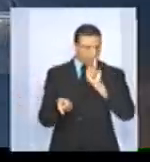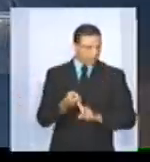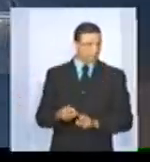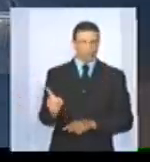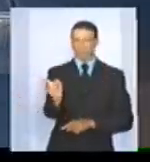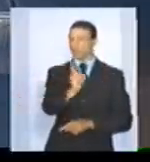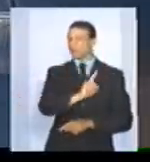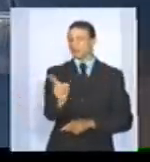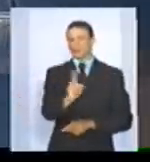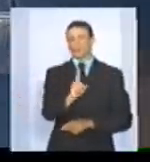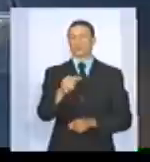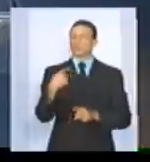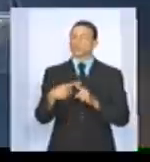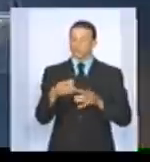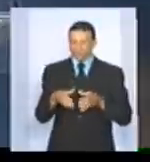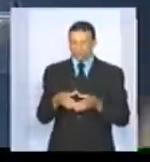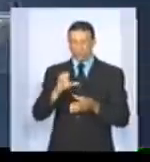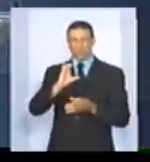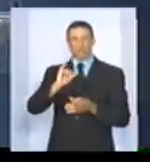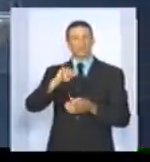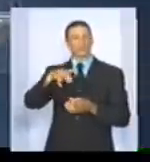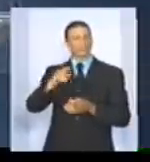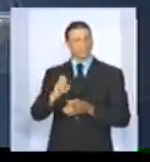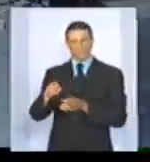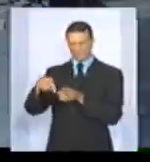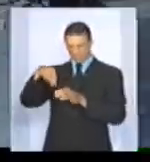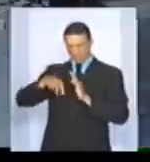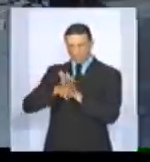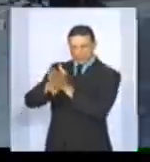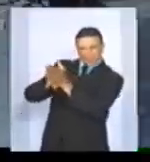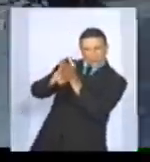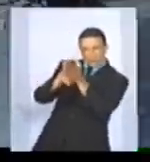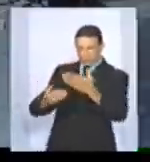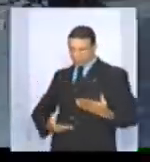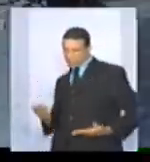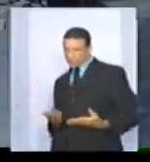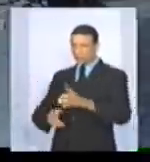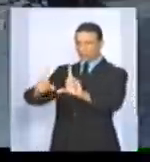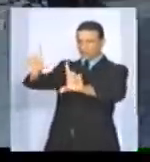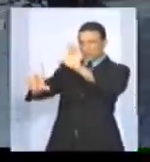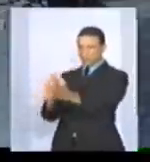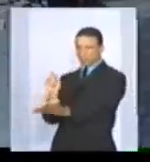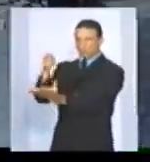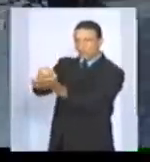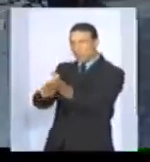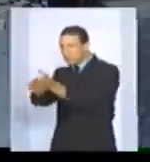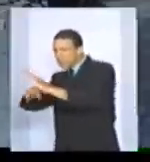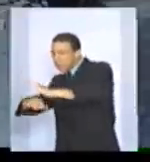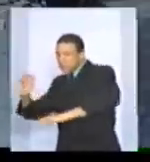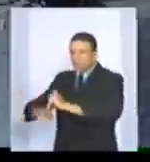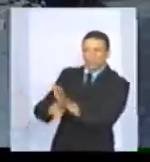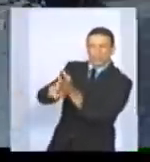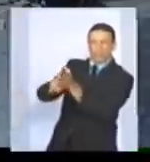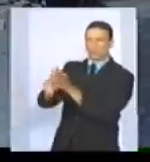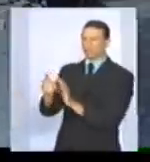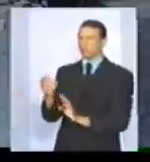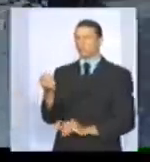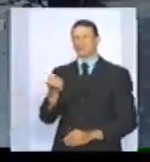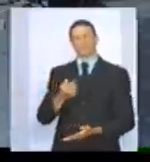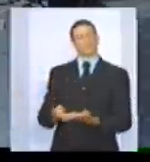dispositivo, pois a ANCINE não tem por que fiscalizar os profissionais de TV por assinatura, sendo este um